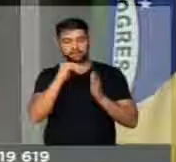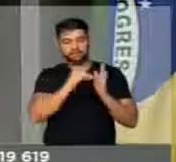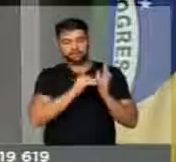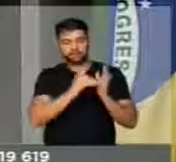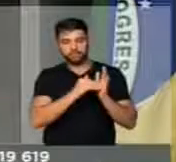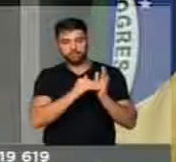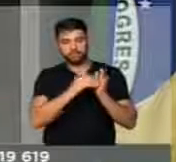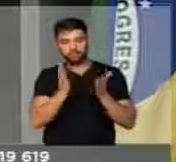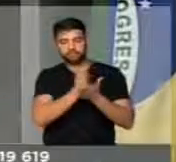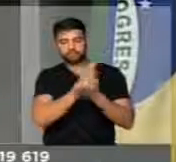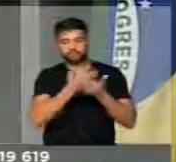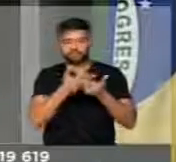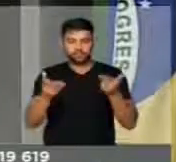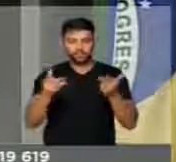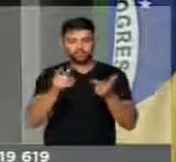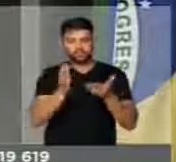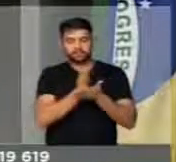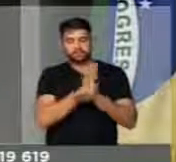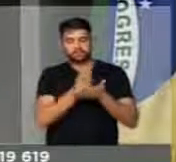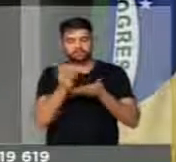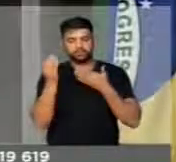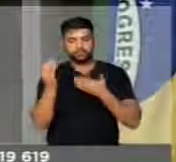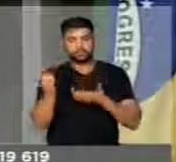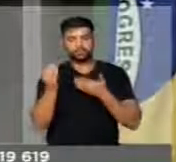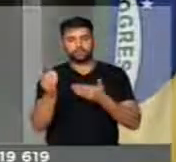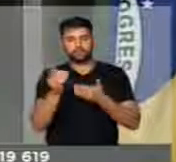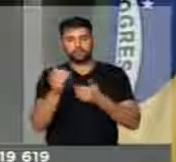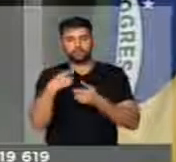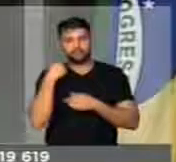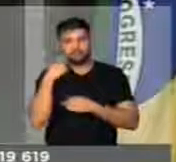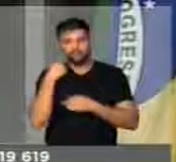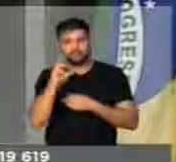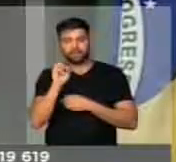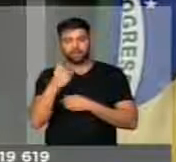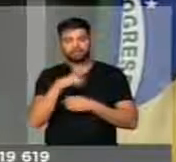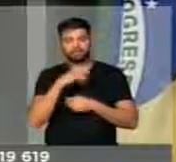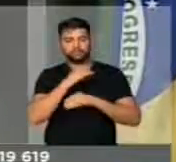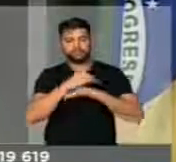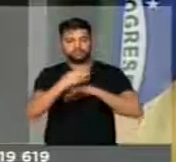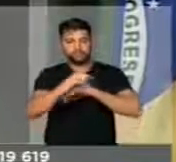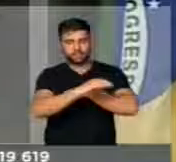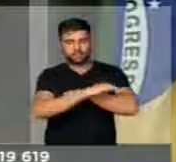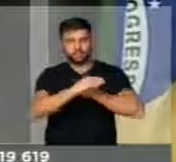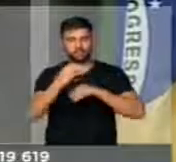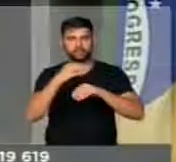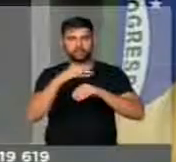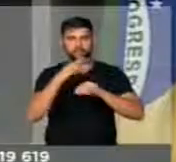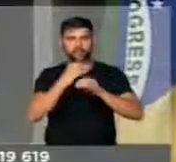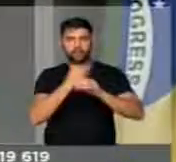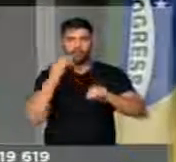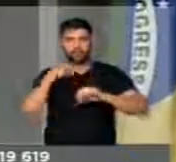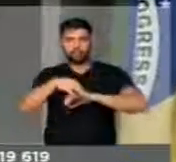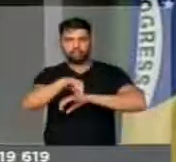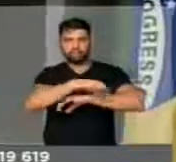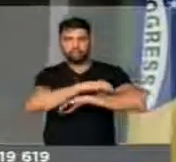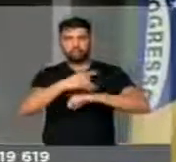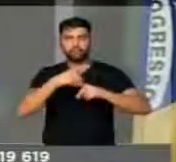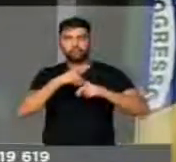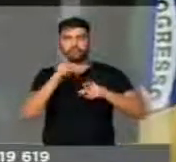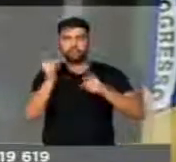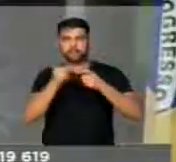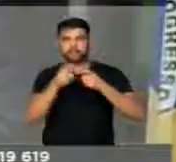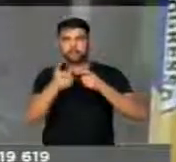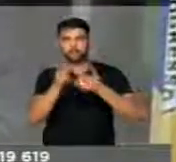Senado, muitas vezes um jovem advogado, engenheiro, arquiteto, médico, que